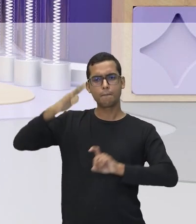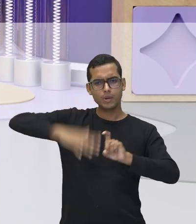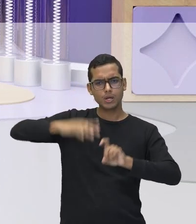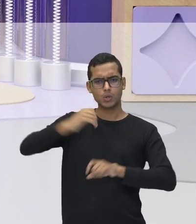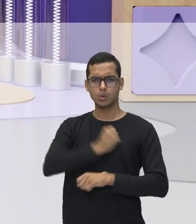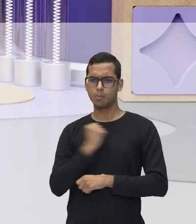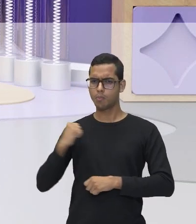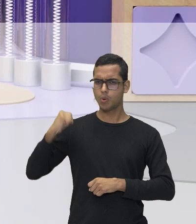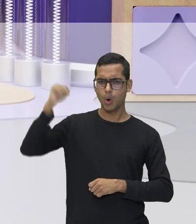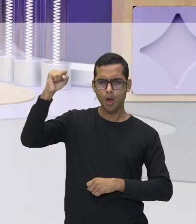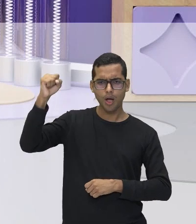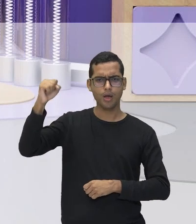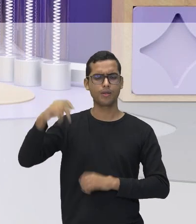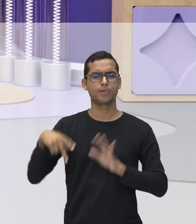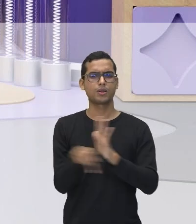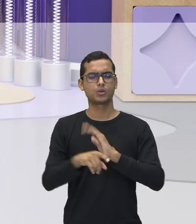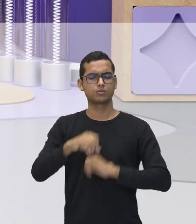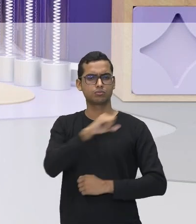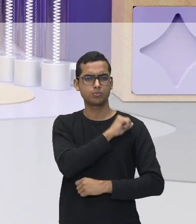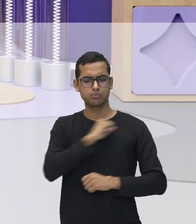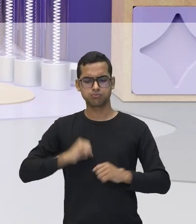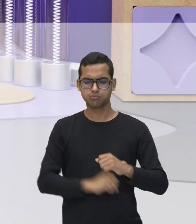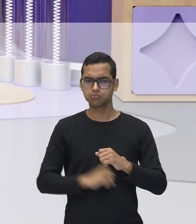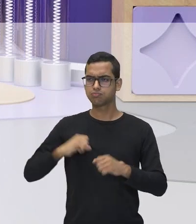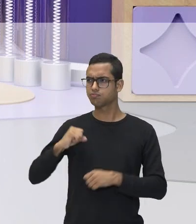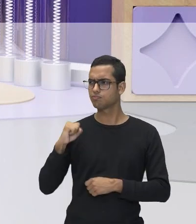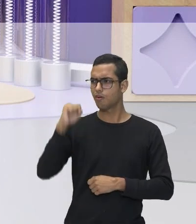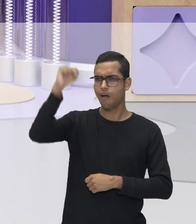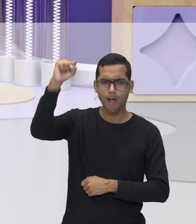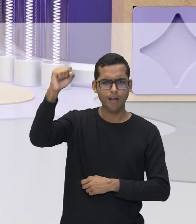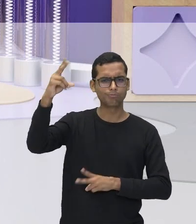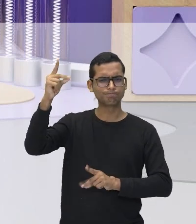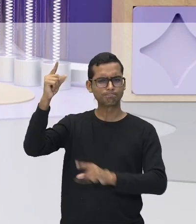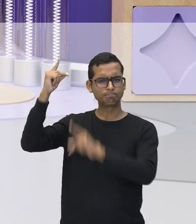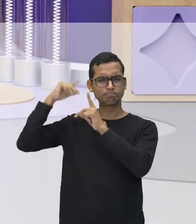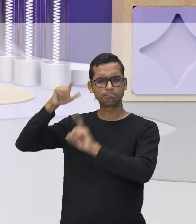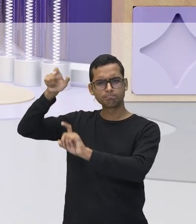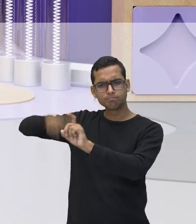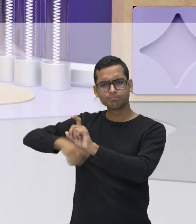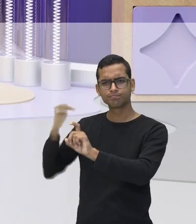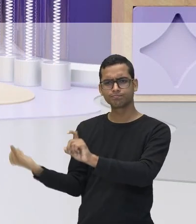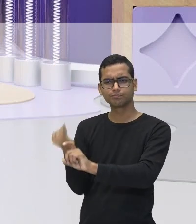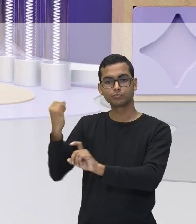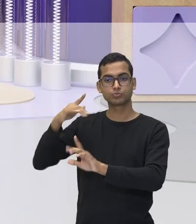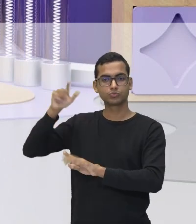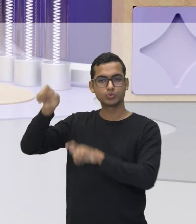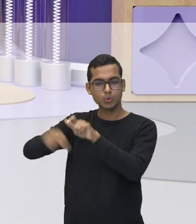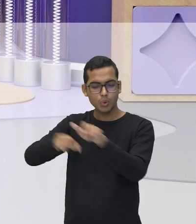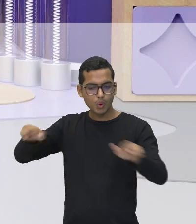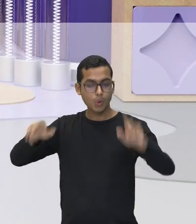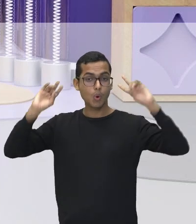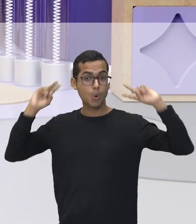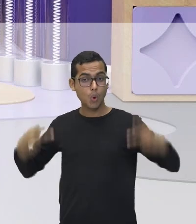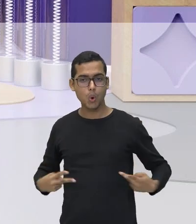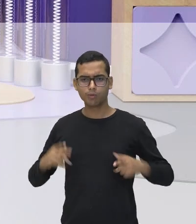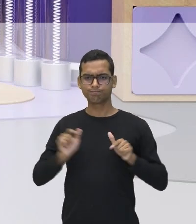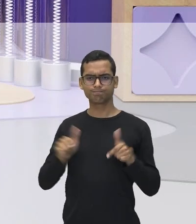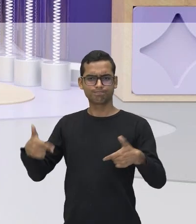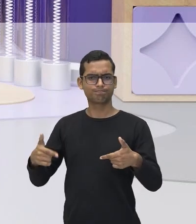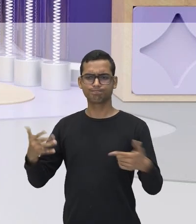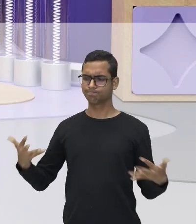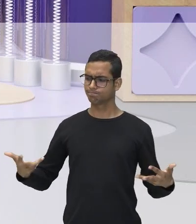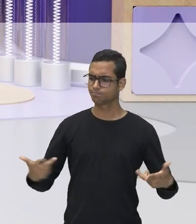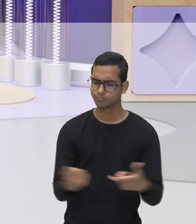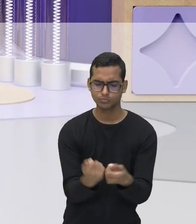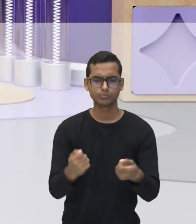heróis dos povos antigos, dos grandes personagens, daqueles seres humanos que fizeram grandes feitos por